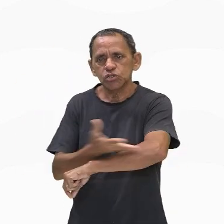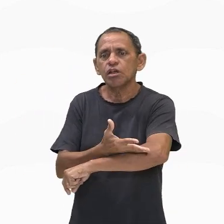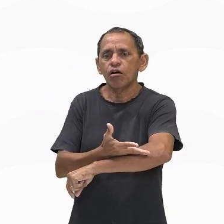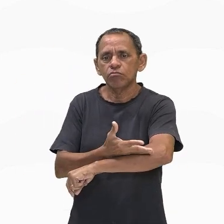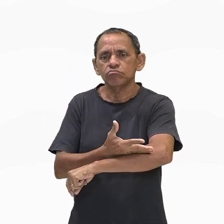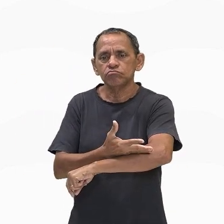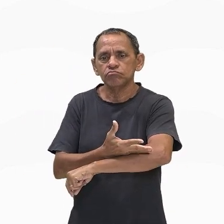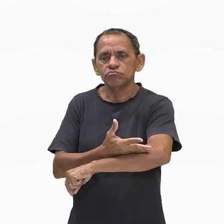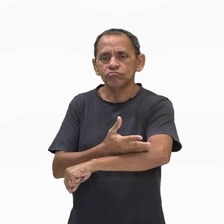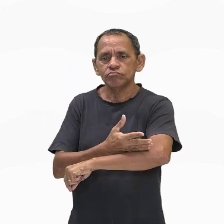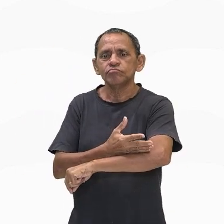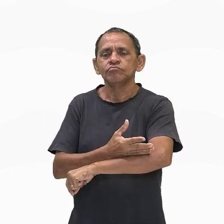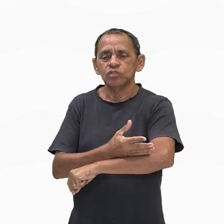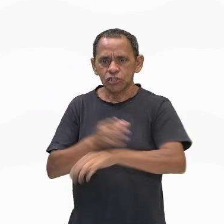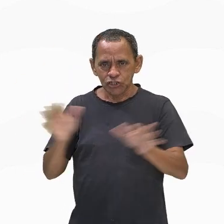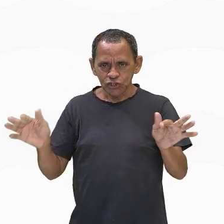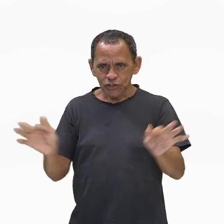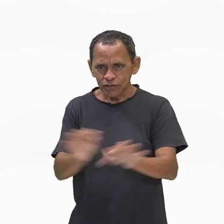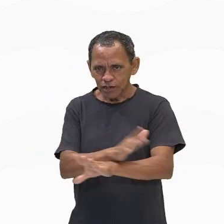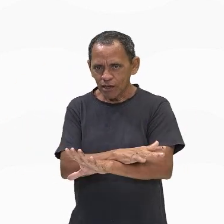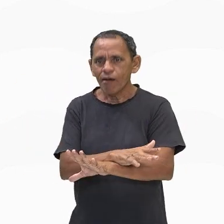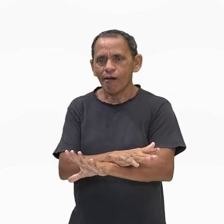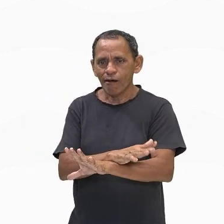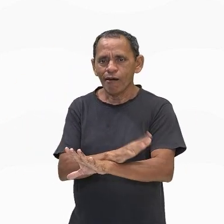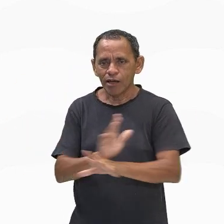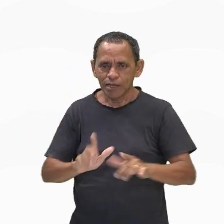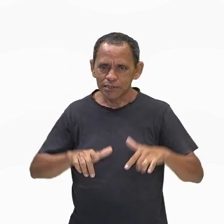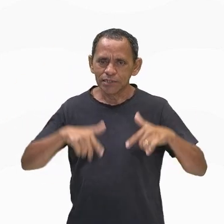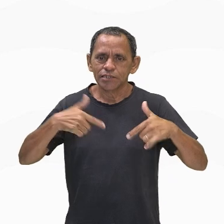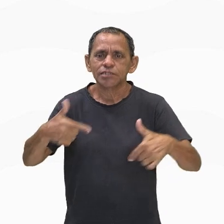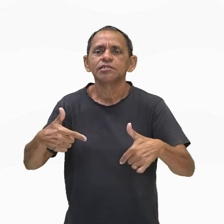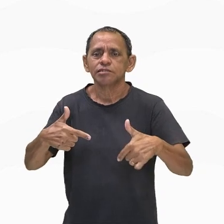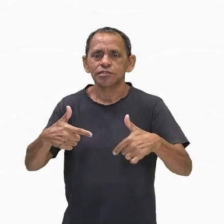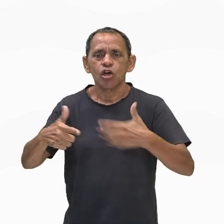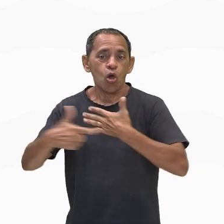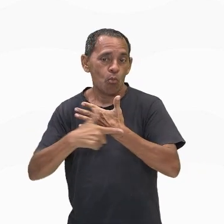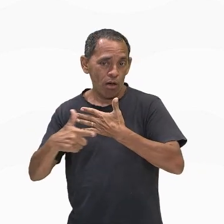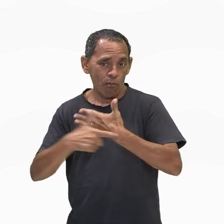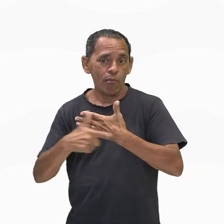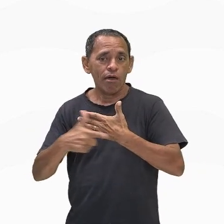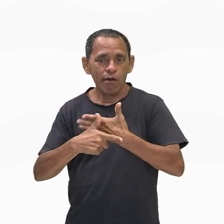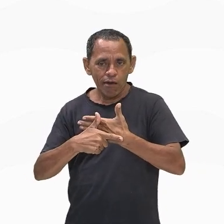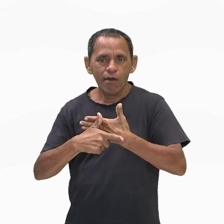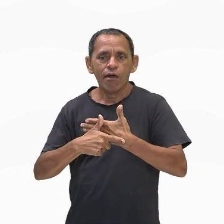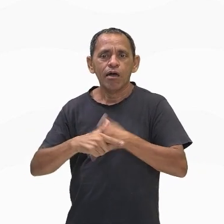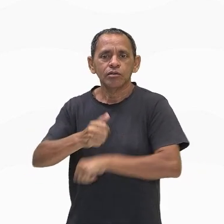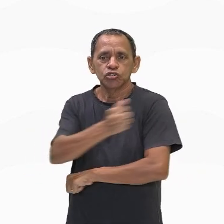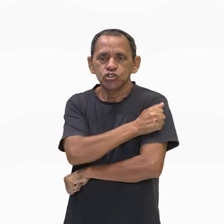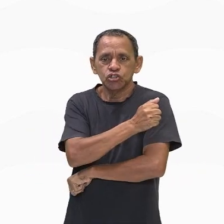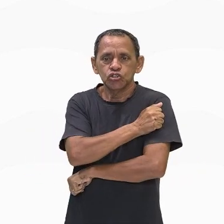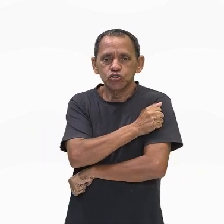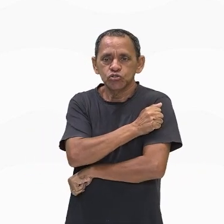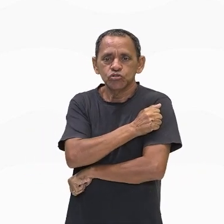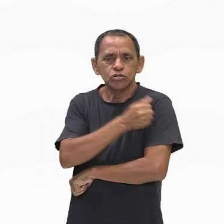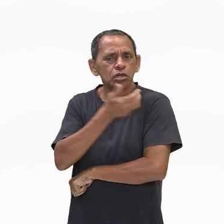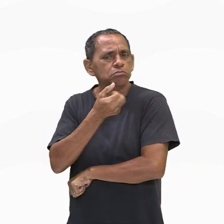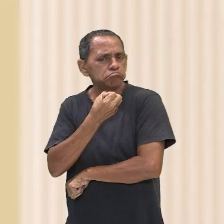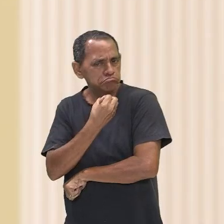sua opinião e exercer o seu papel de estudante com excelência. Então, quando nós falamos